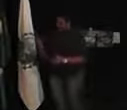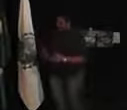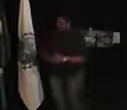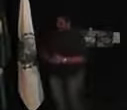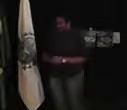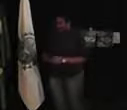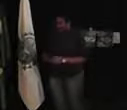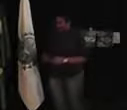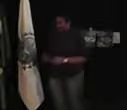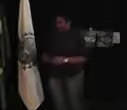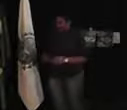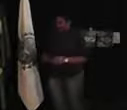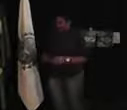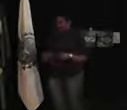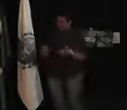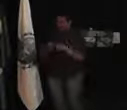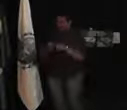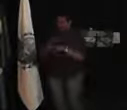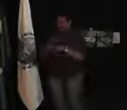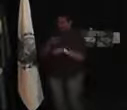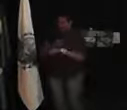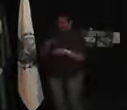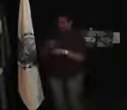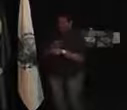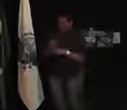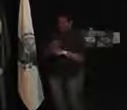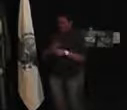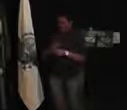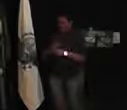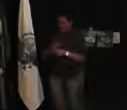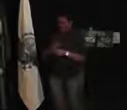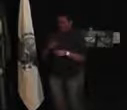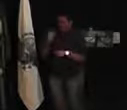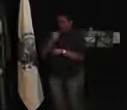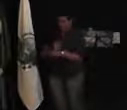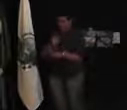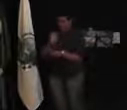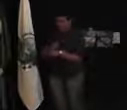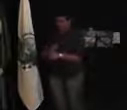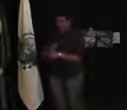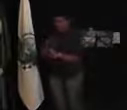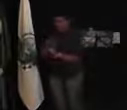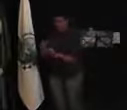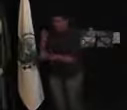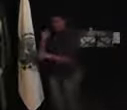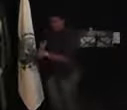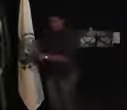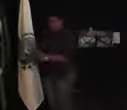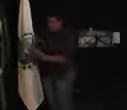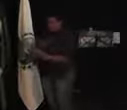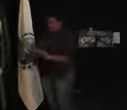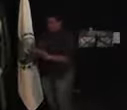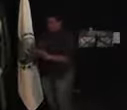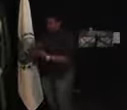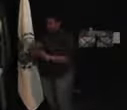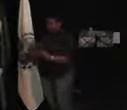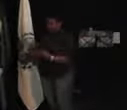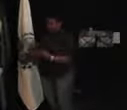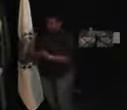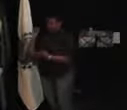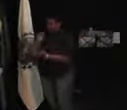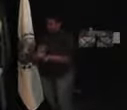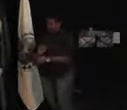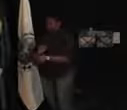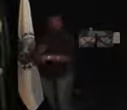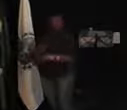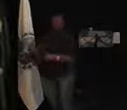gênio. Mas fazia muitas coisas ao mesmo tempo. E não terminou muitas de suas obras. Muitas de suas obras ficaram inacabadas.